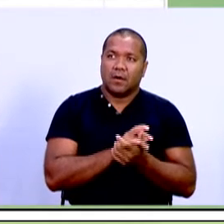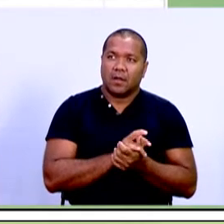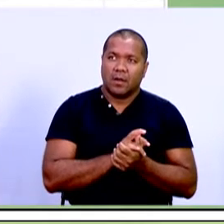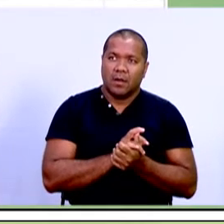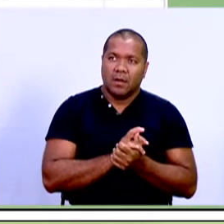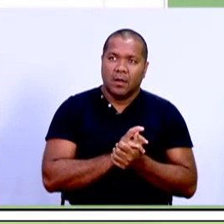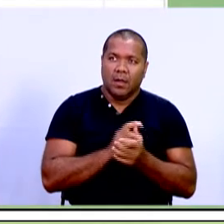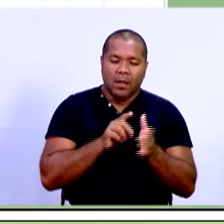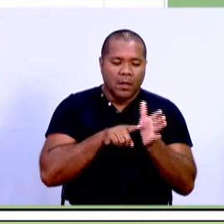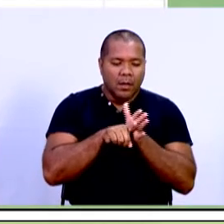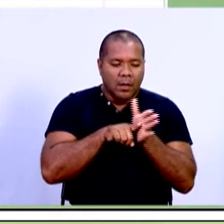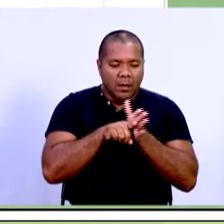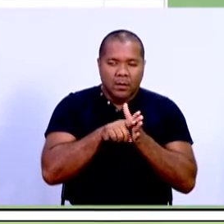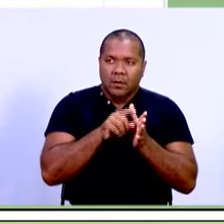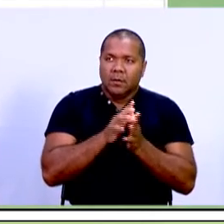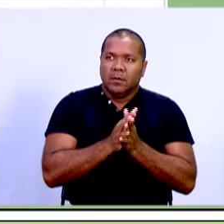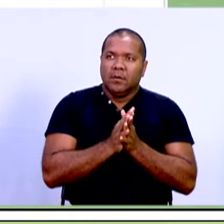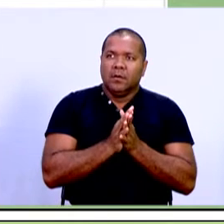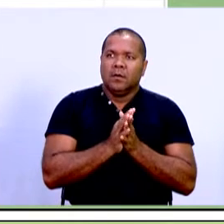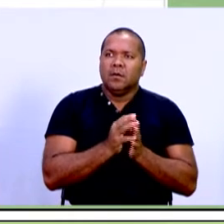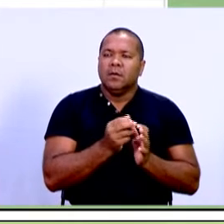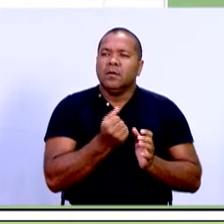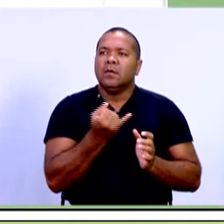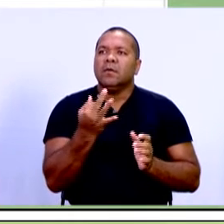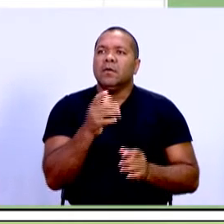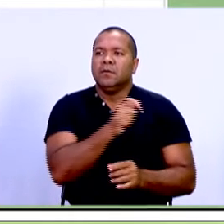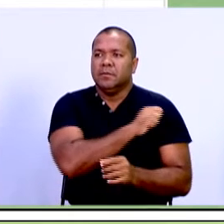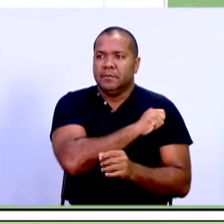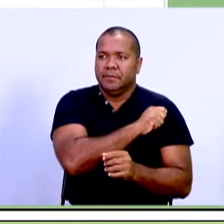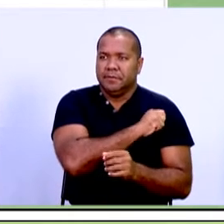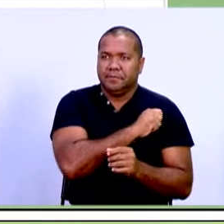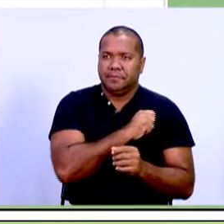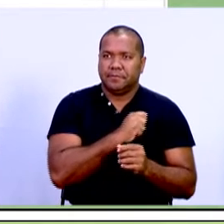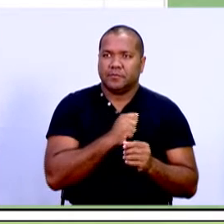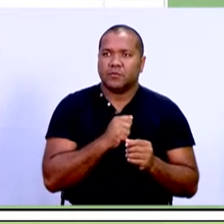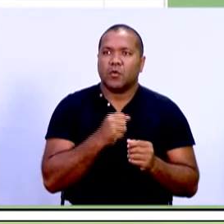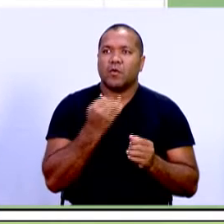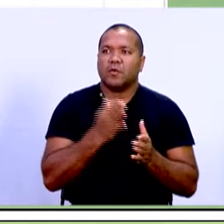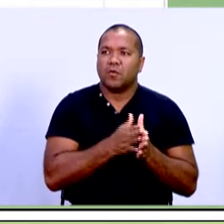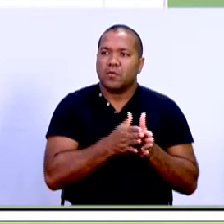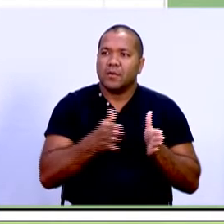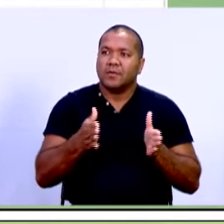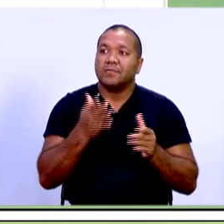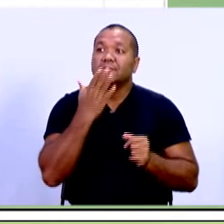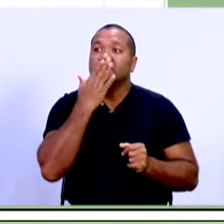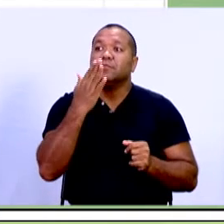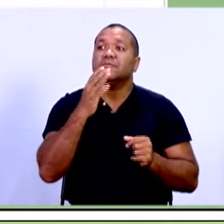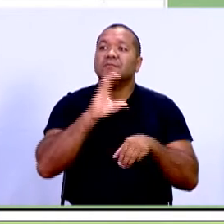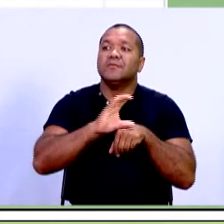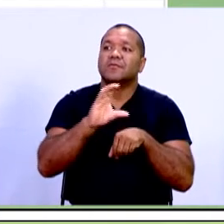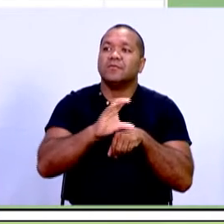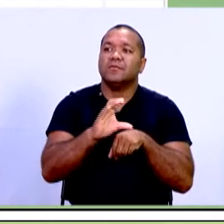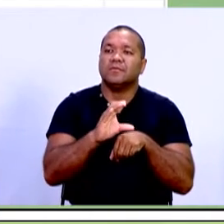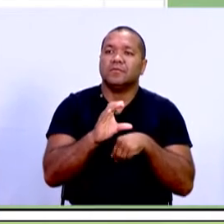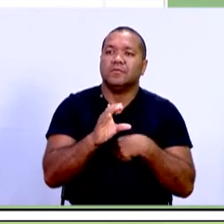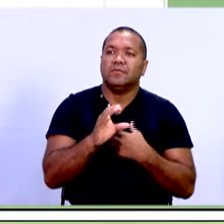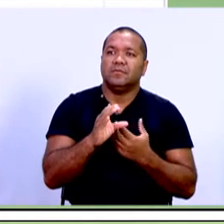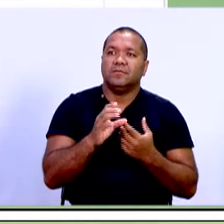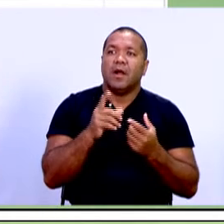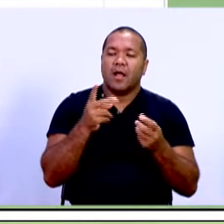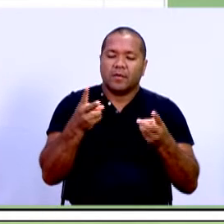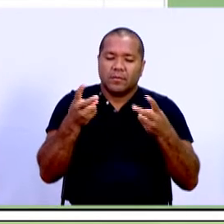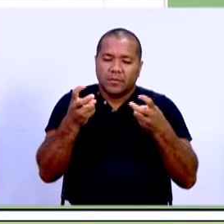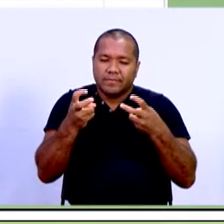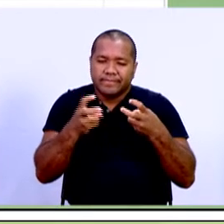consulta, a quantidade de alunos por campus, quando iniciaram e o tipo de curso. Então aqui a gente pode